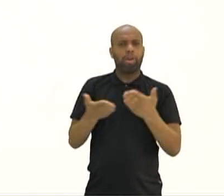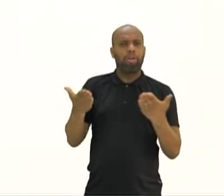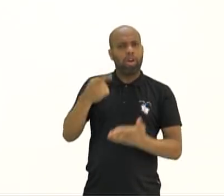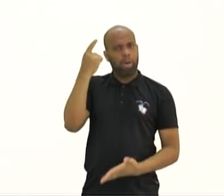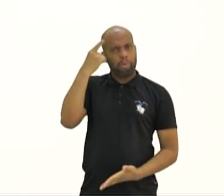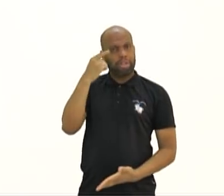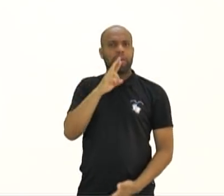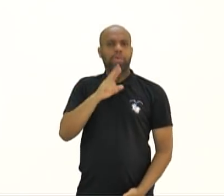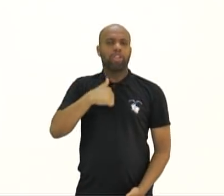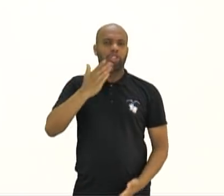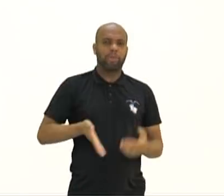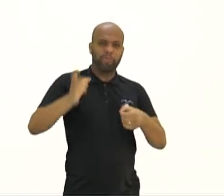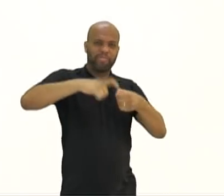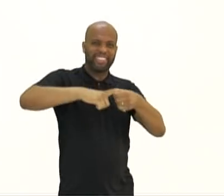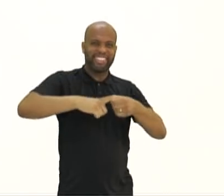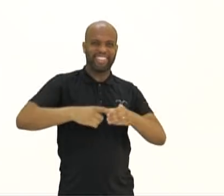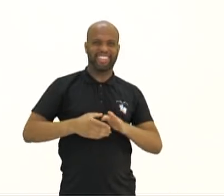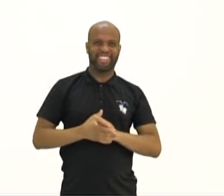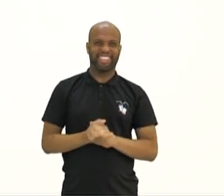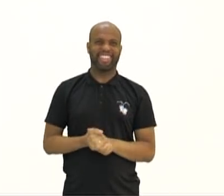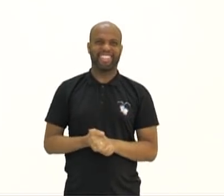e responder e eu já retorno.